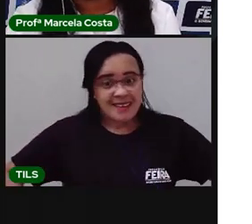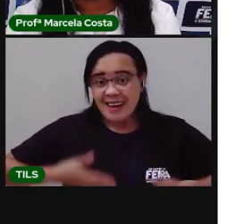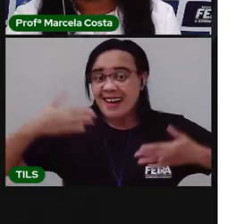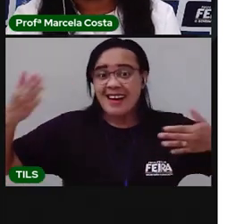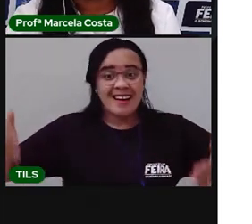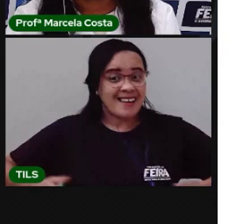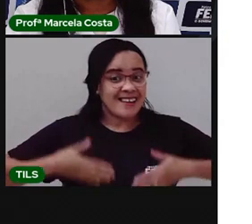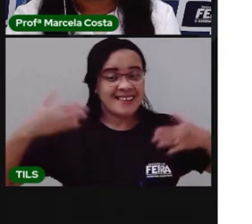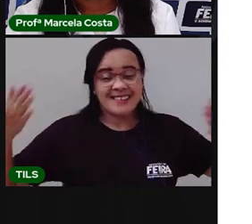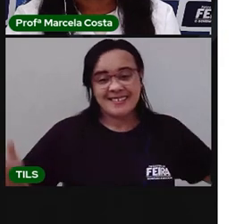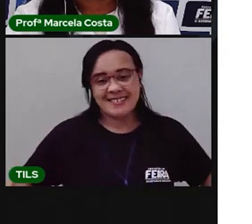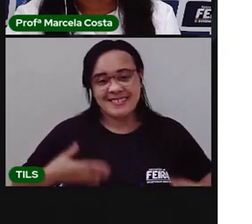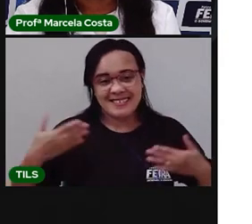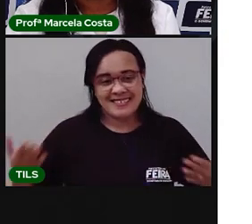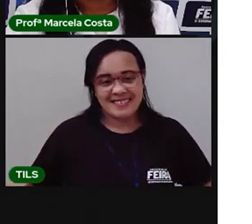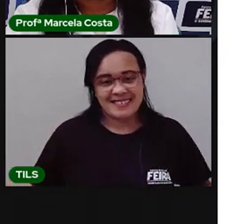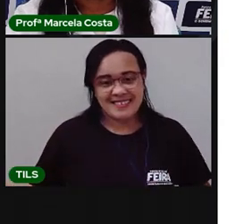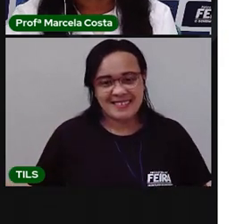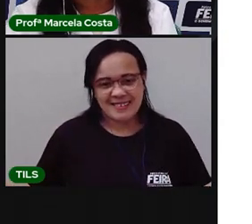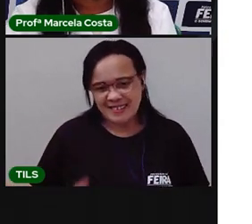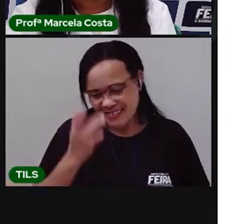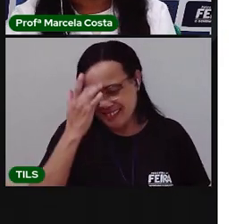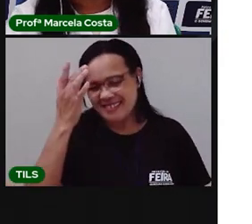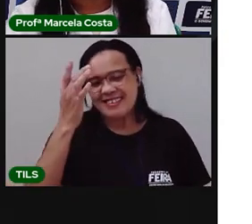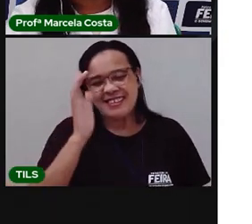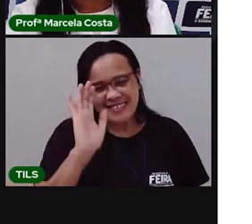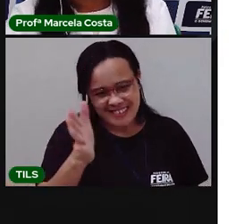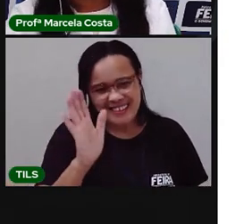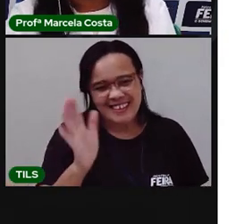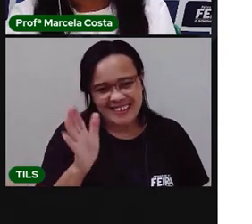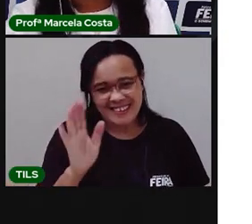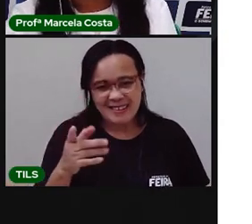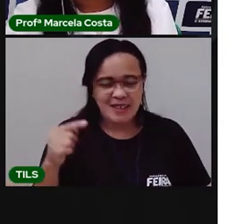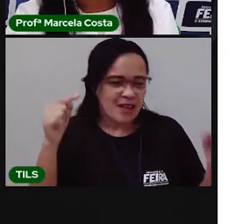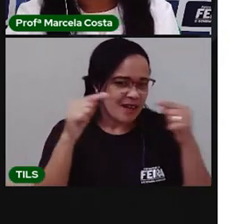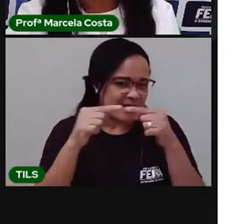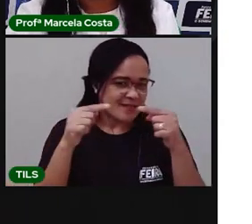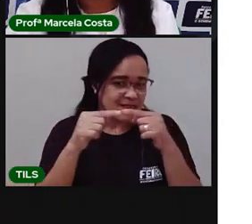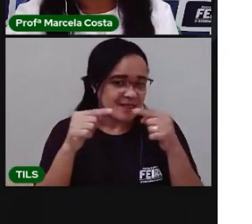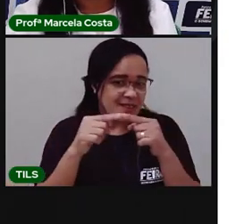Alegria. A gente já viu, essa vai ser fácil. Alegria. Qual é a foto que está